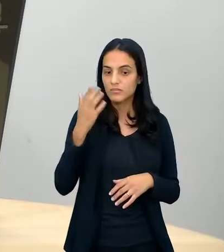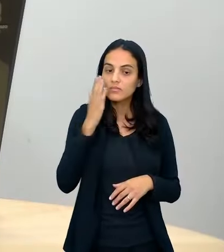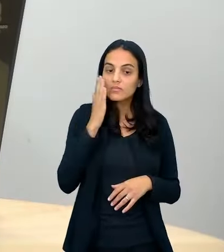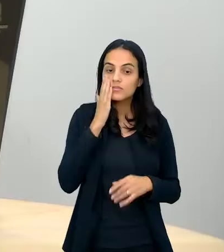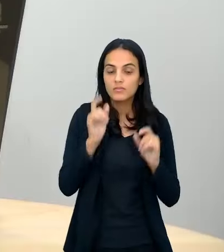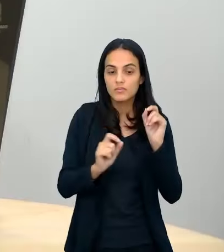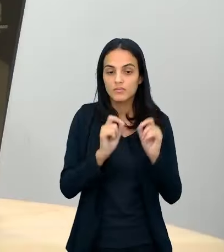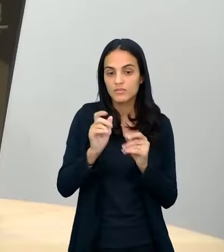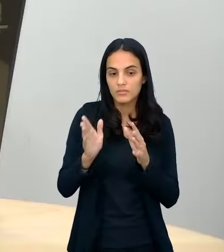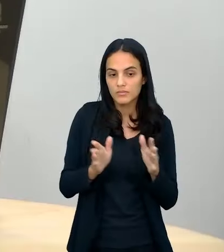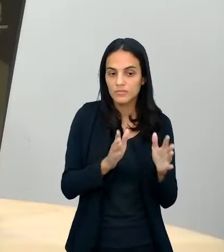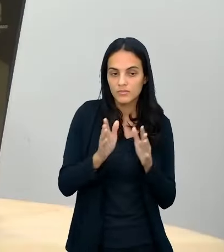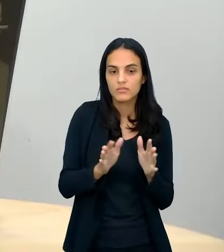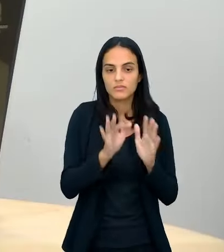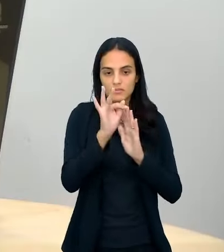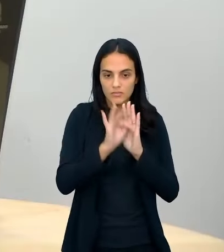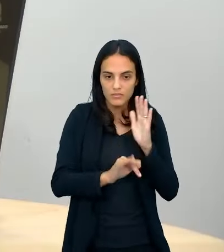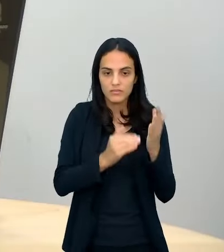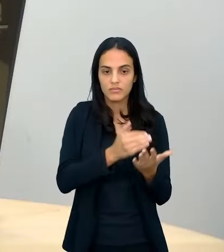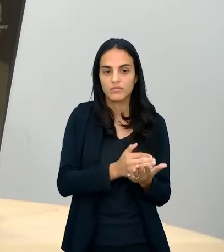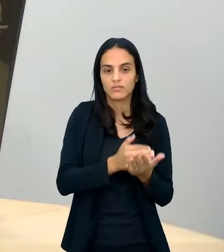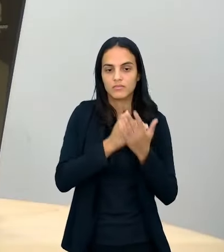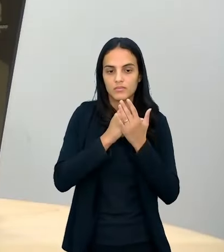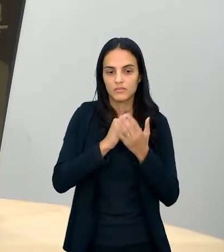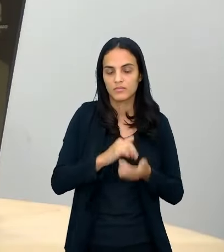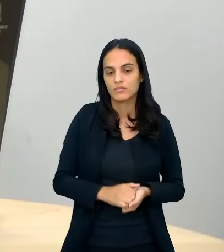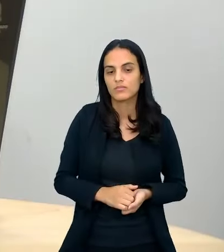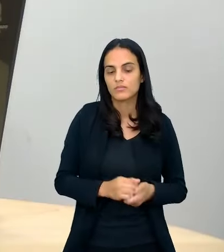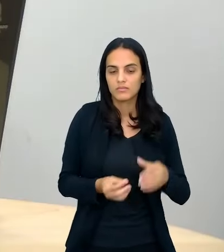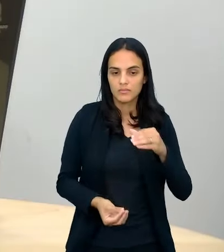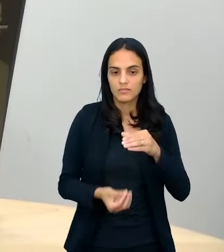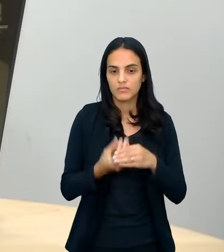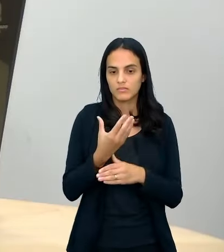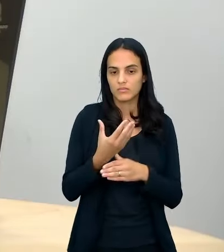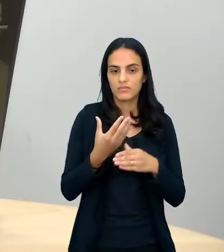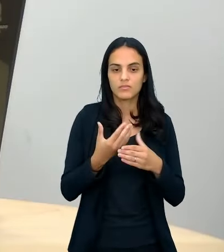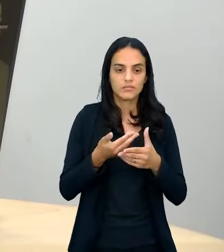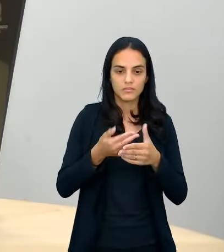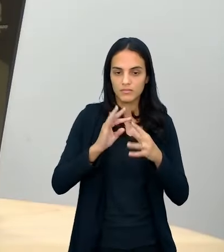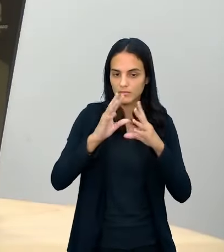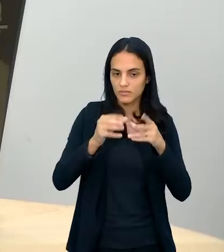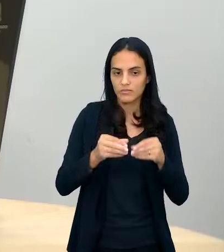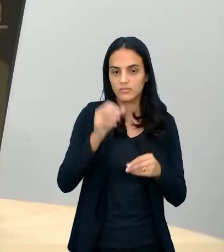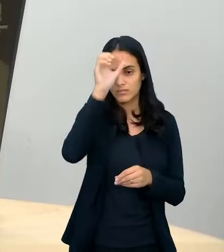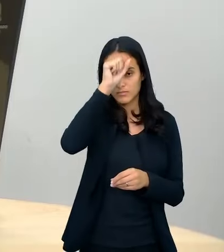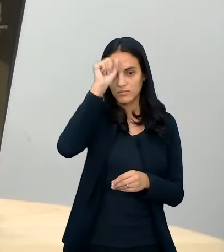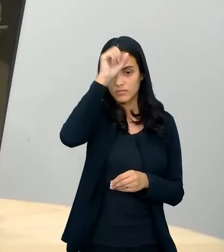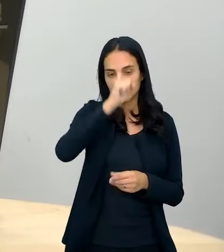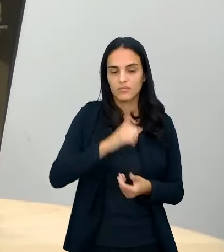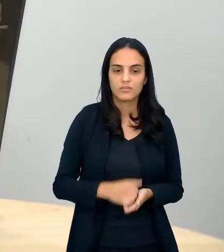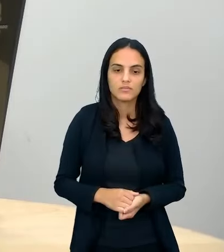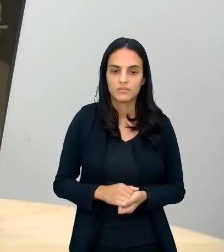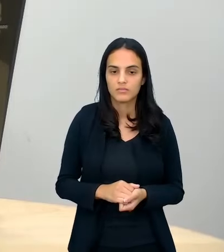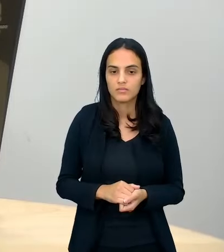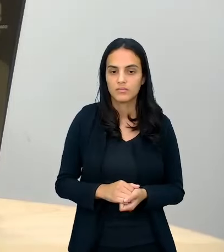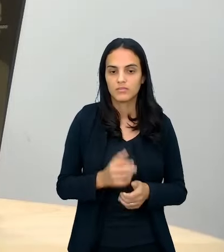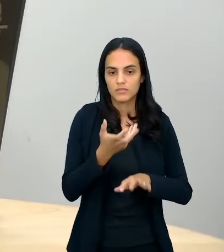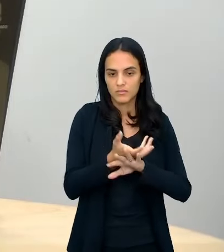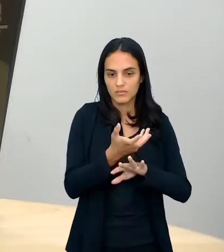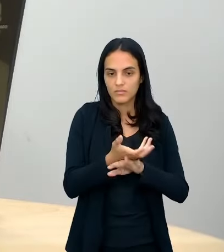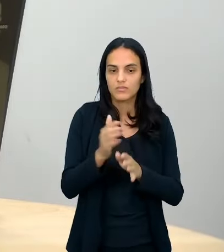produção de texto está me auxiliando na construção aí de toda a aprendizagem. O componente